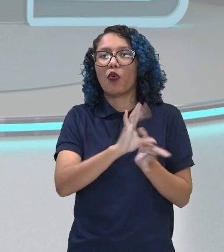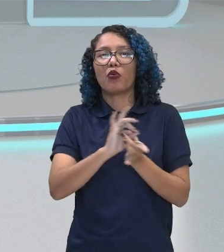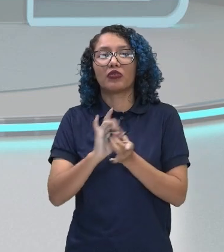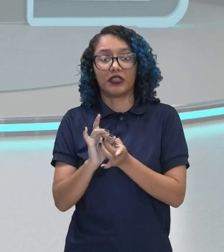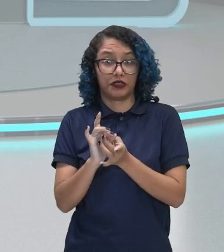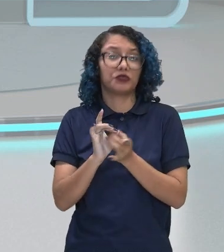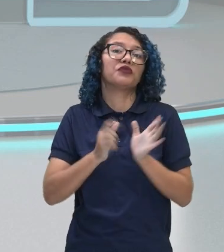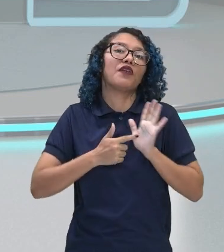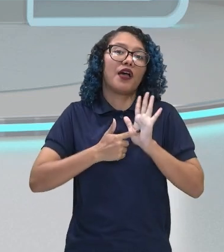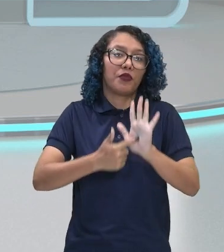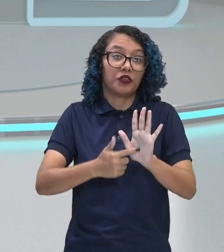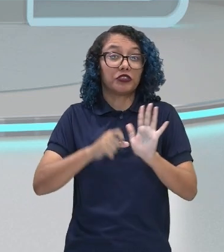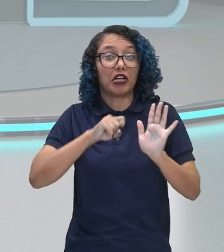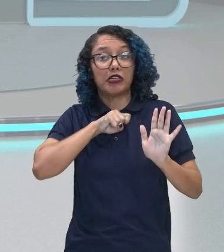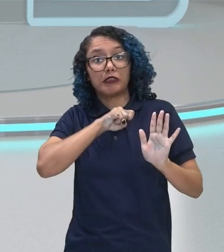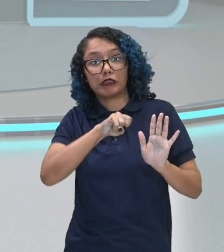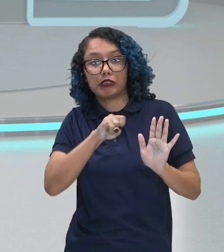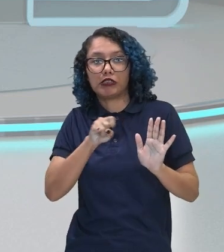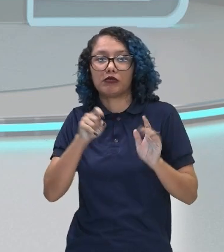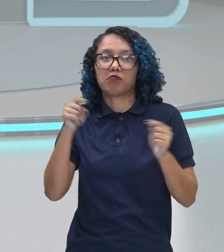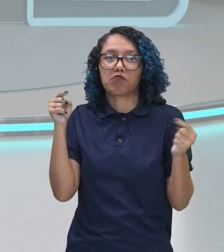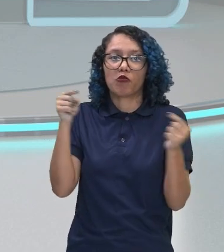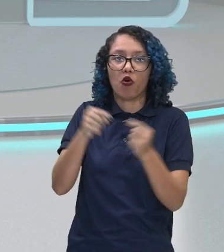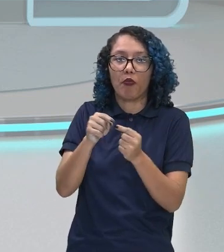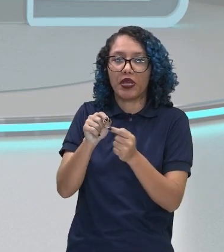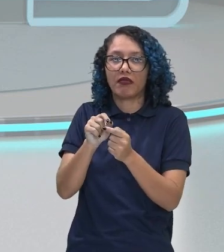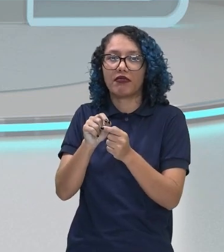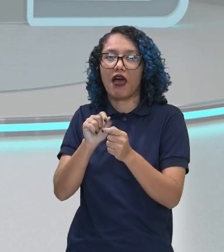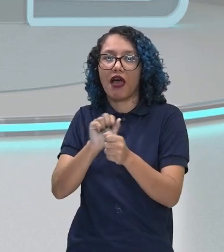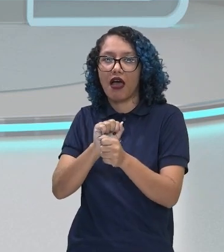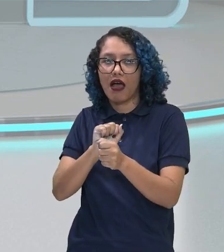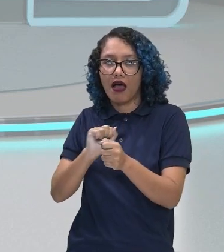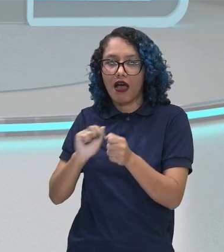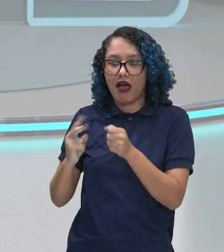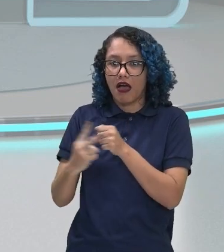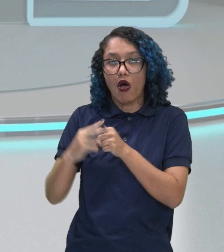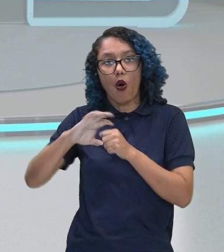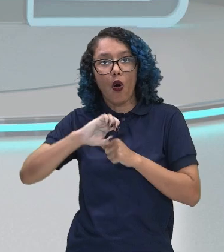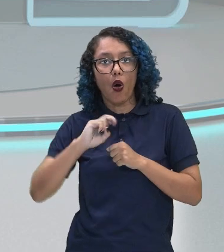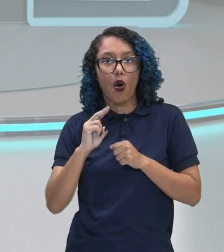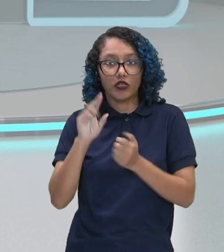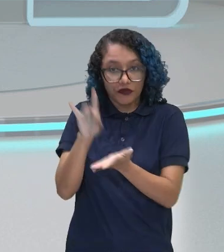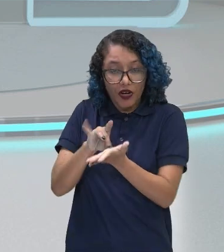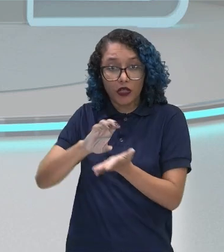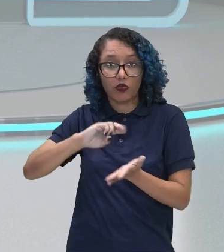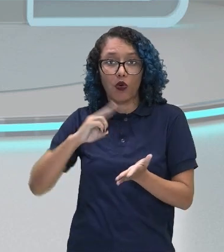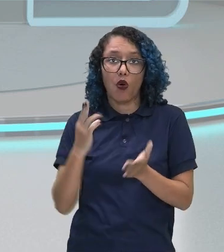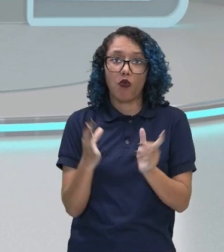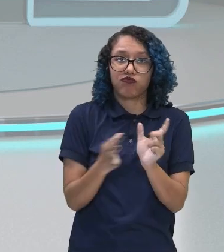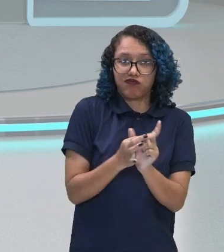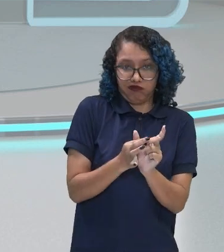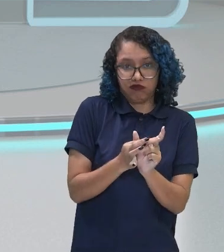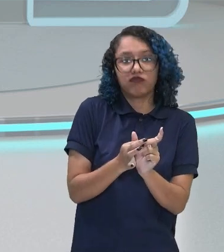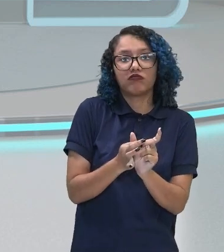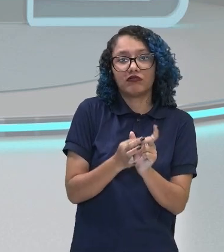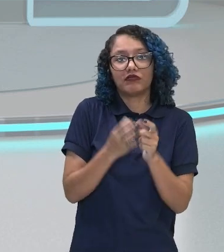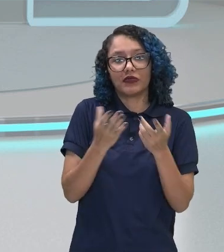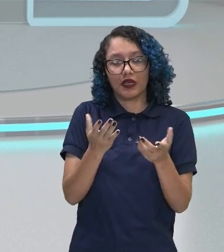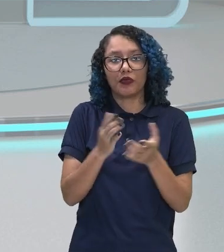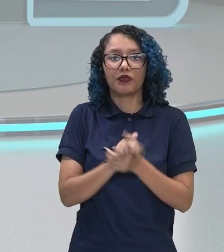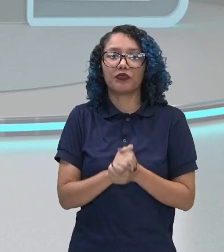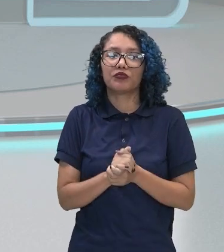a sua função, tá certo? Então, os advérbios também podem ser linking words, porque eles trabalham, eles funcionam